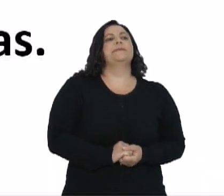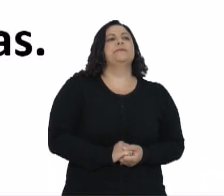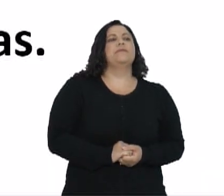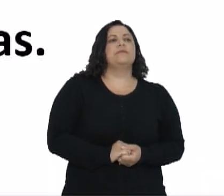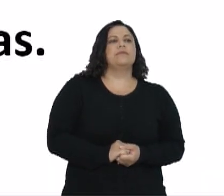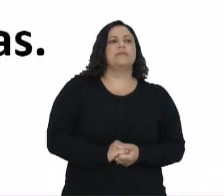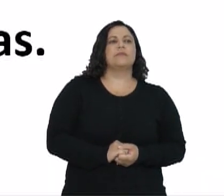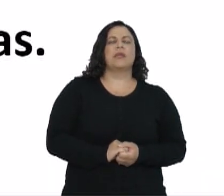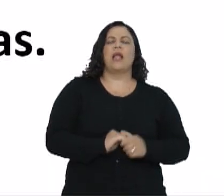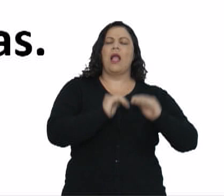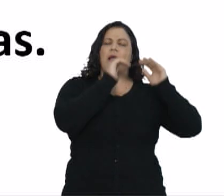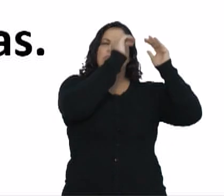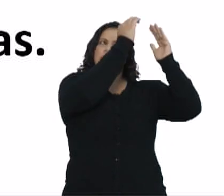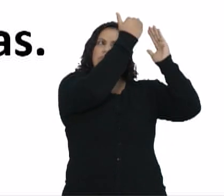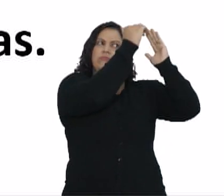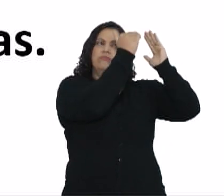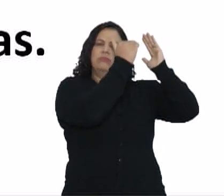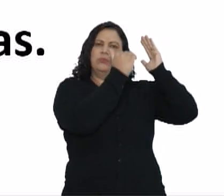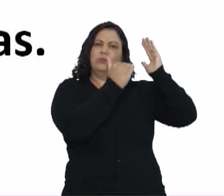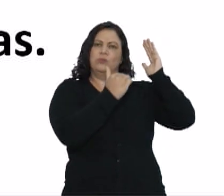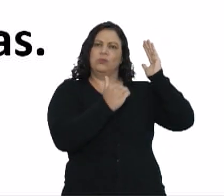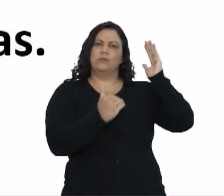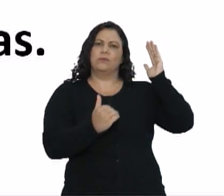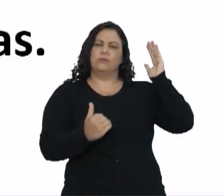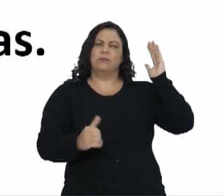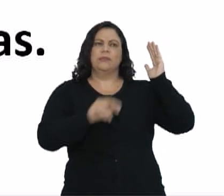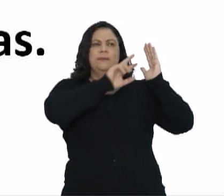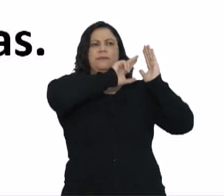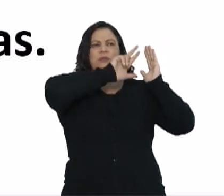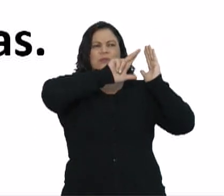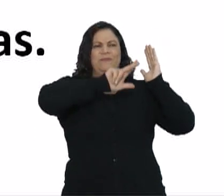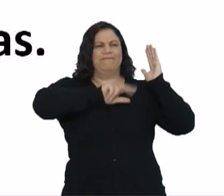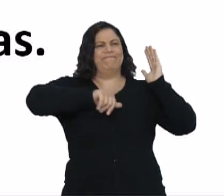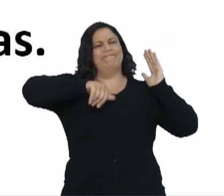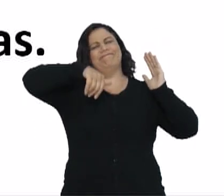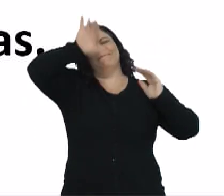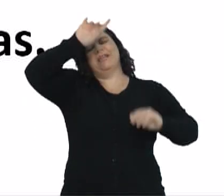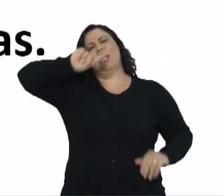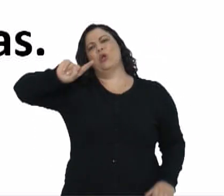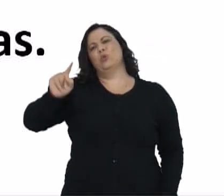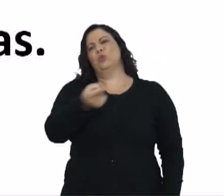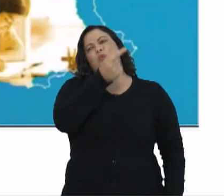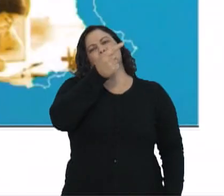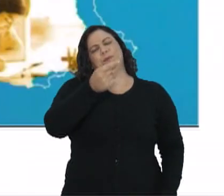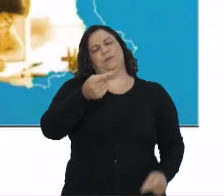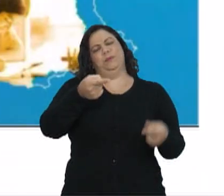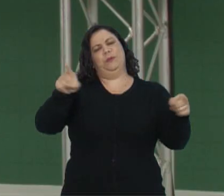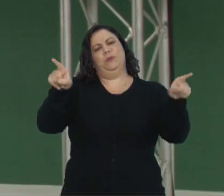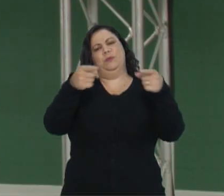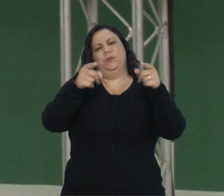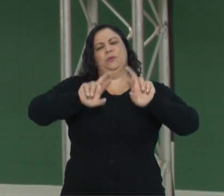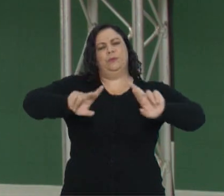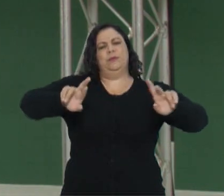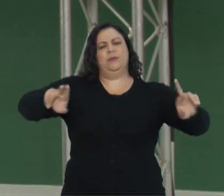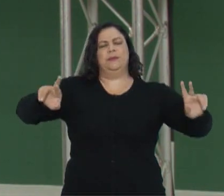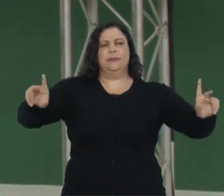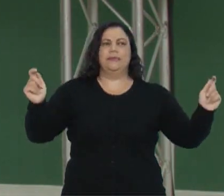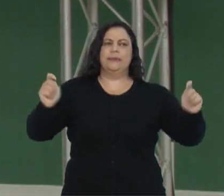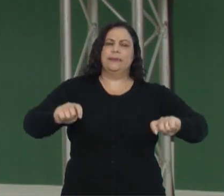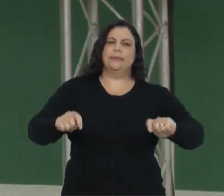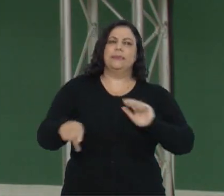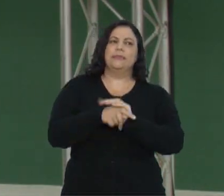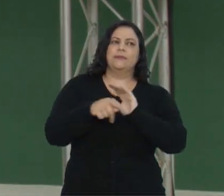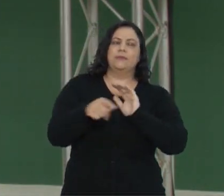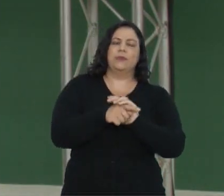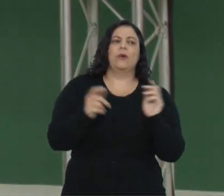igreja, 26 músicas de câmara, mais 23 músicas de orquestras, mais de 1000 obras Bach fez. Vamos agora, essa